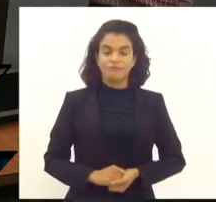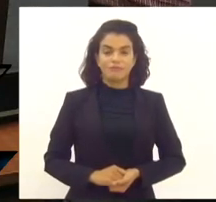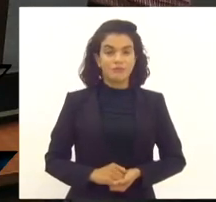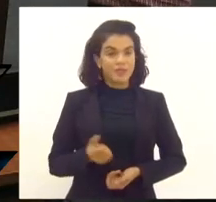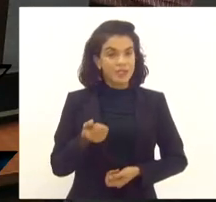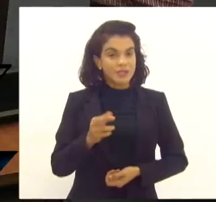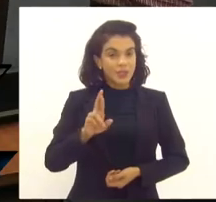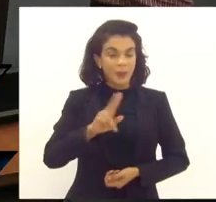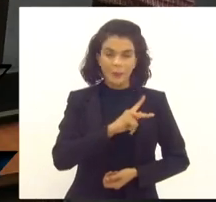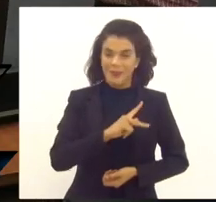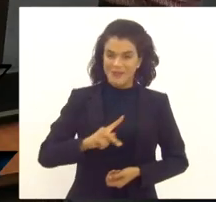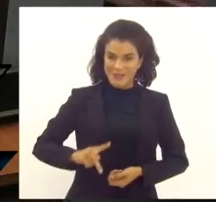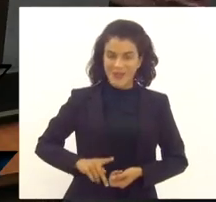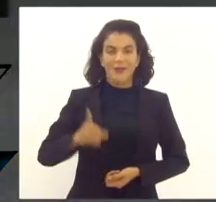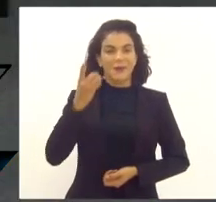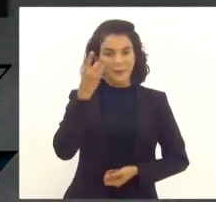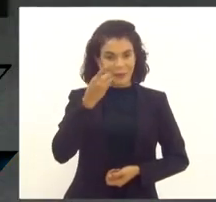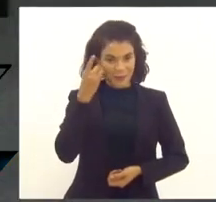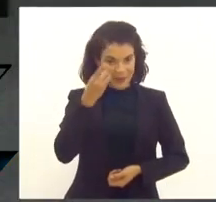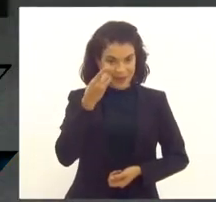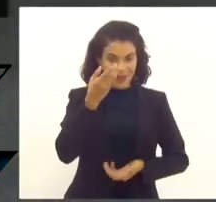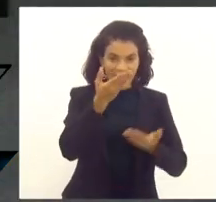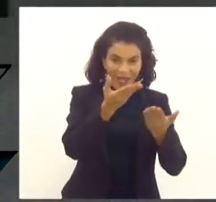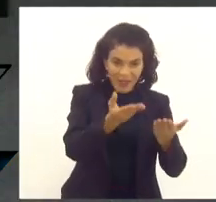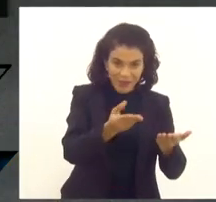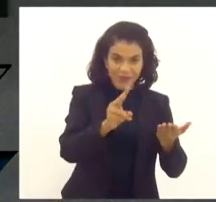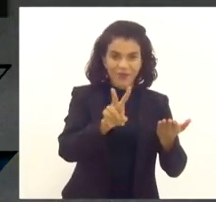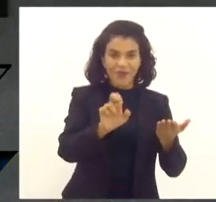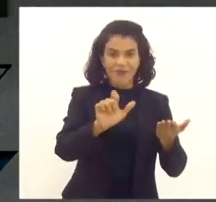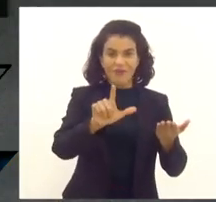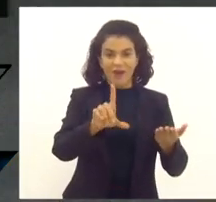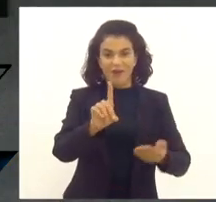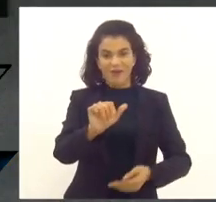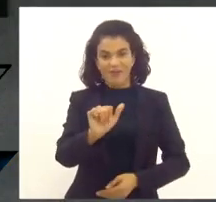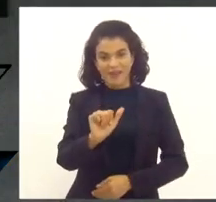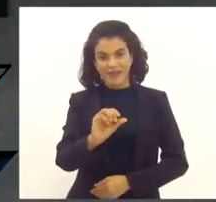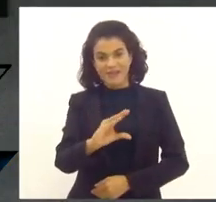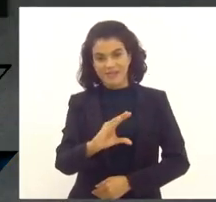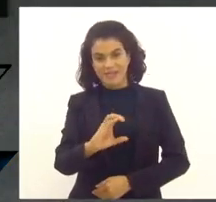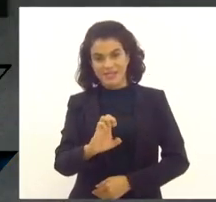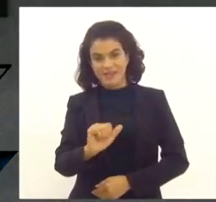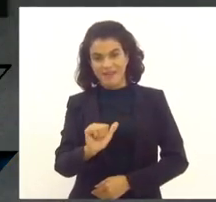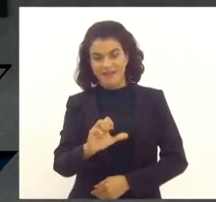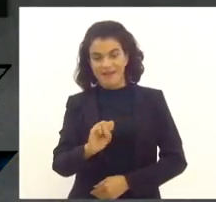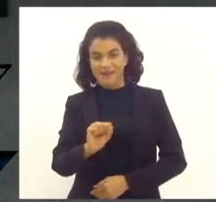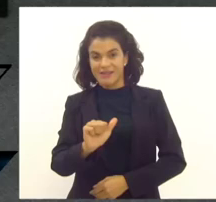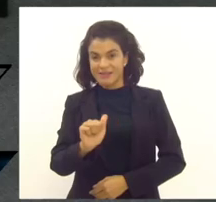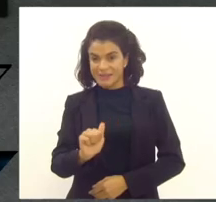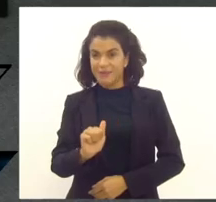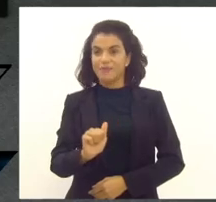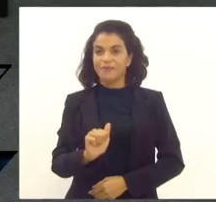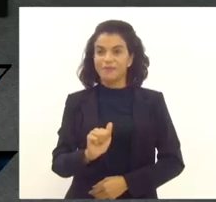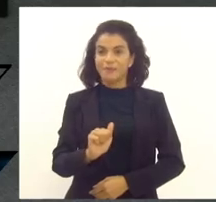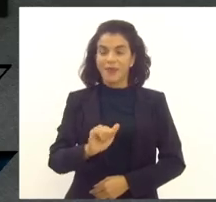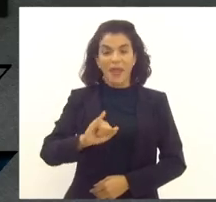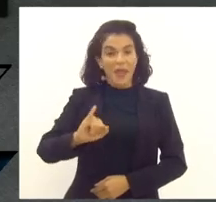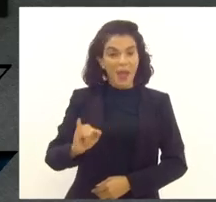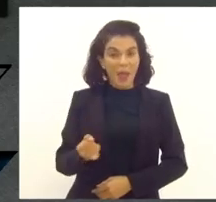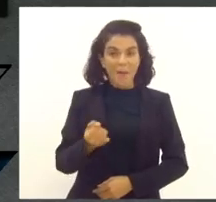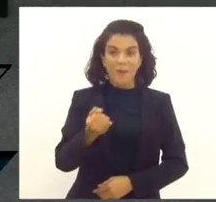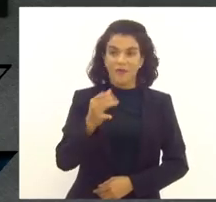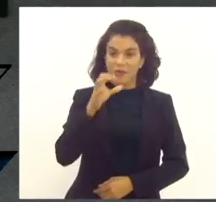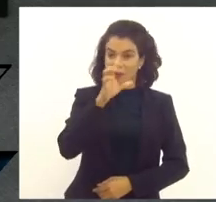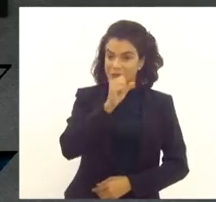o senhor presidente Deputado Valda Ceasa que aproveitou esse final de semana e cortou o